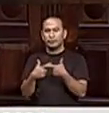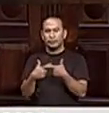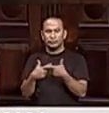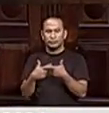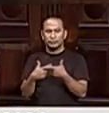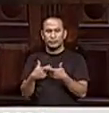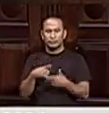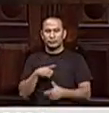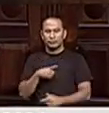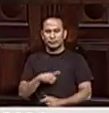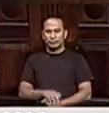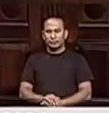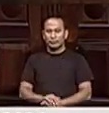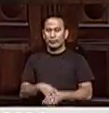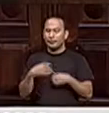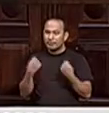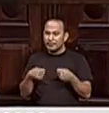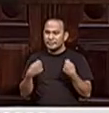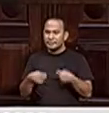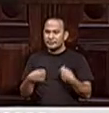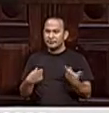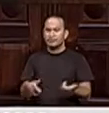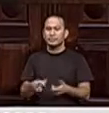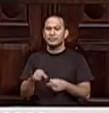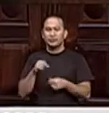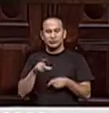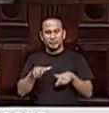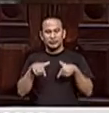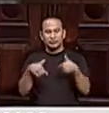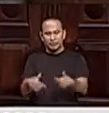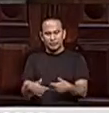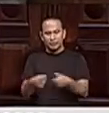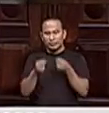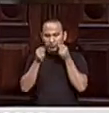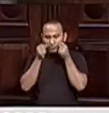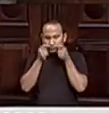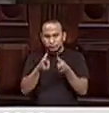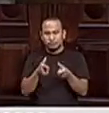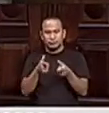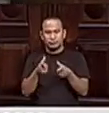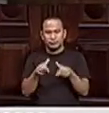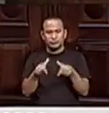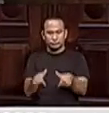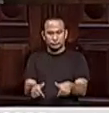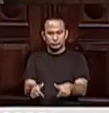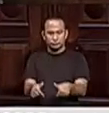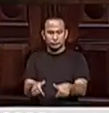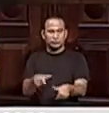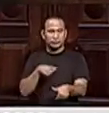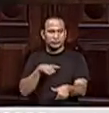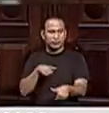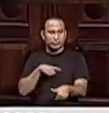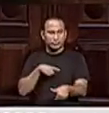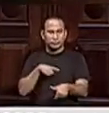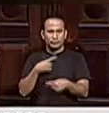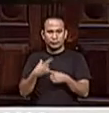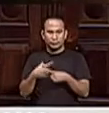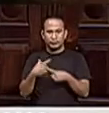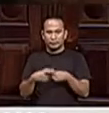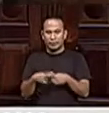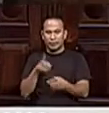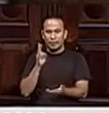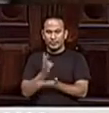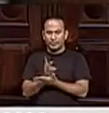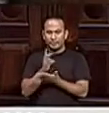E aí, é preciso que haja uma atenção a isto, senhor presidente. Está em curso porque essas